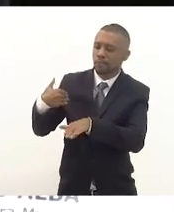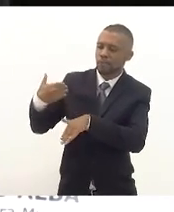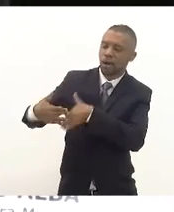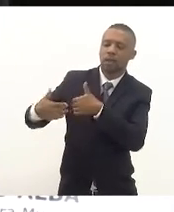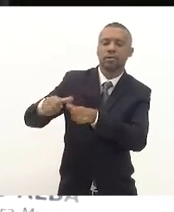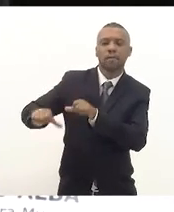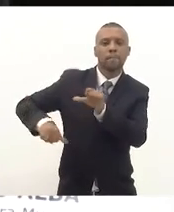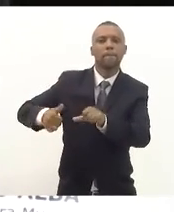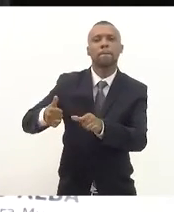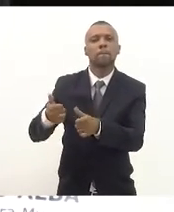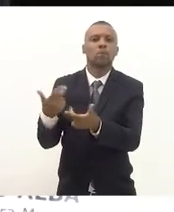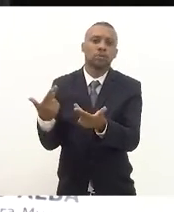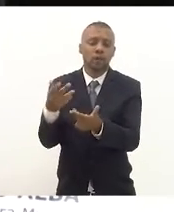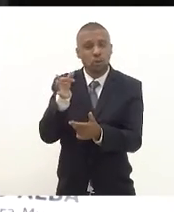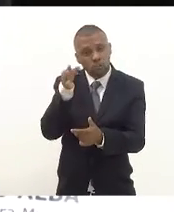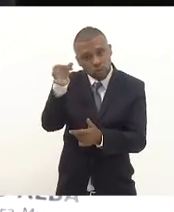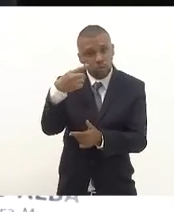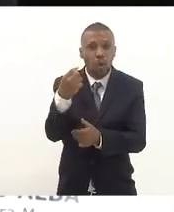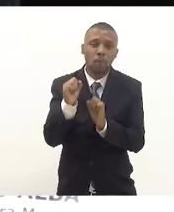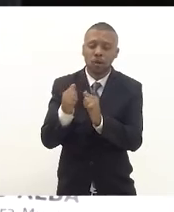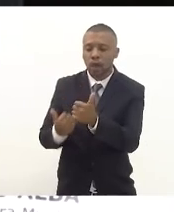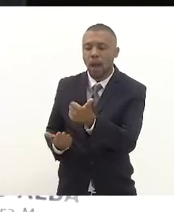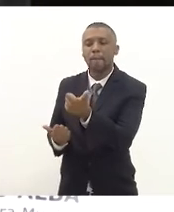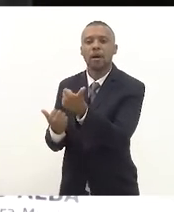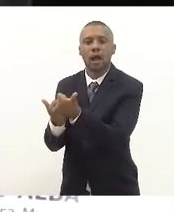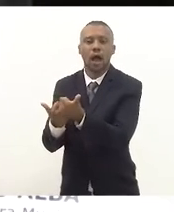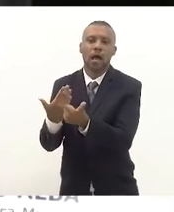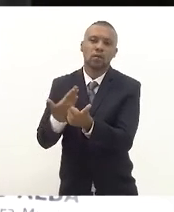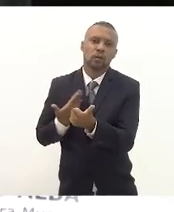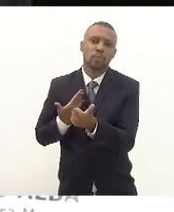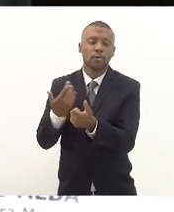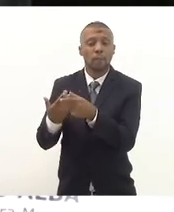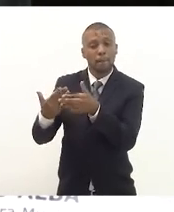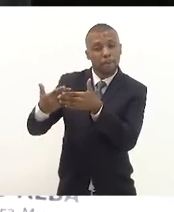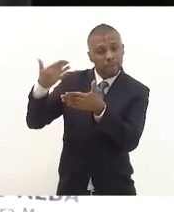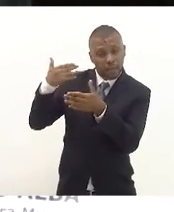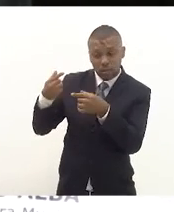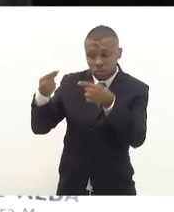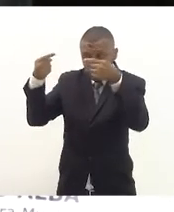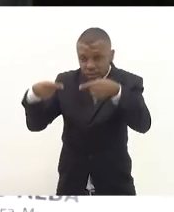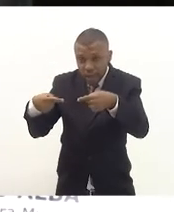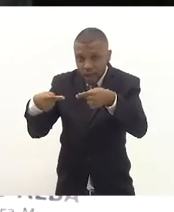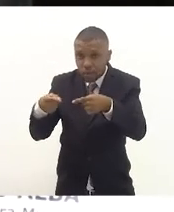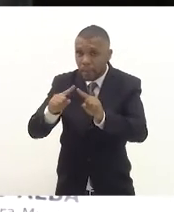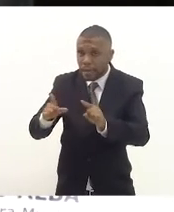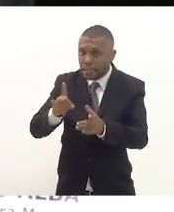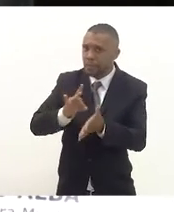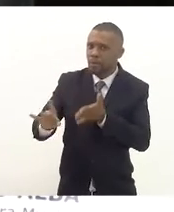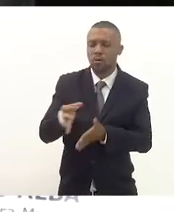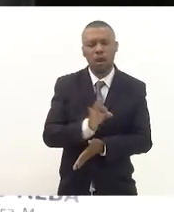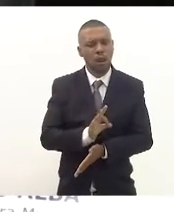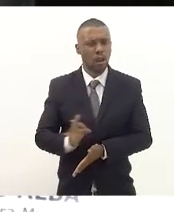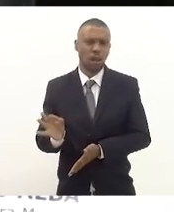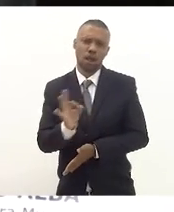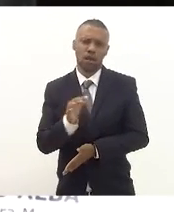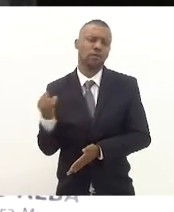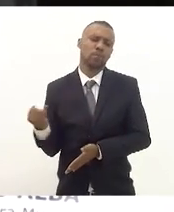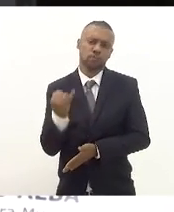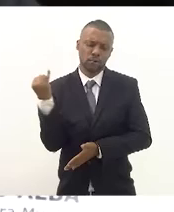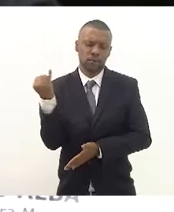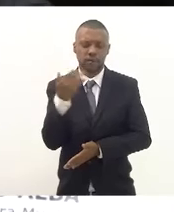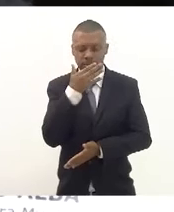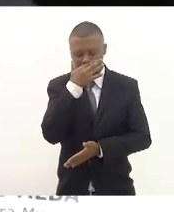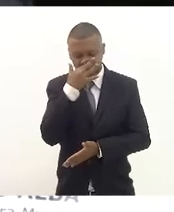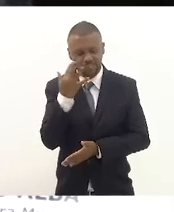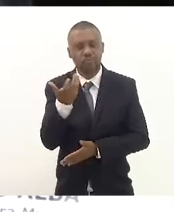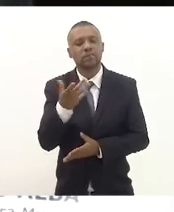e nós temos de ir mais tarde poder abraçar esse nosso amigo há como adversário mas nunca inimigos é muito importante e nós vemos eu vou